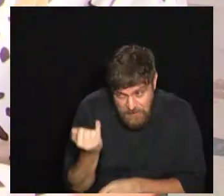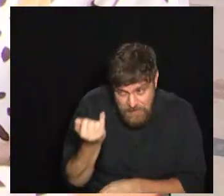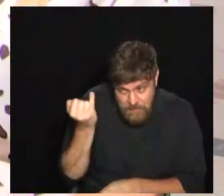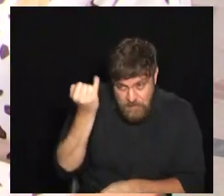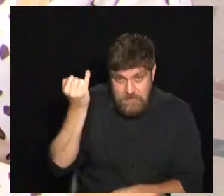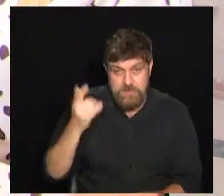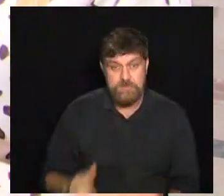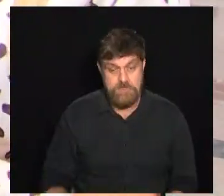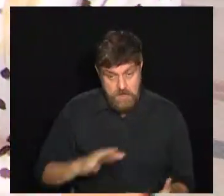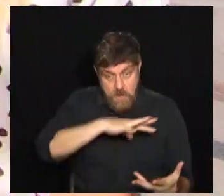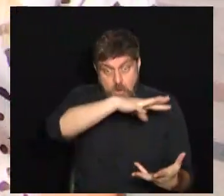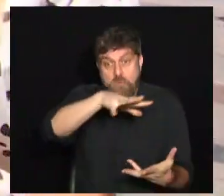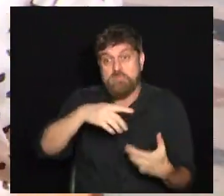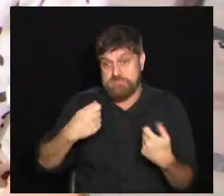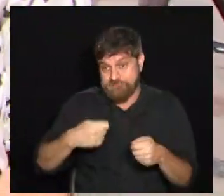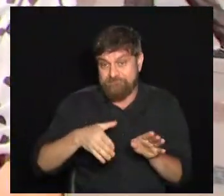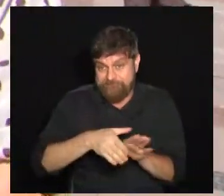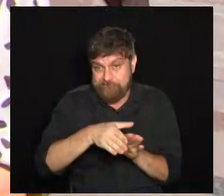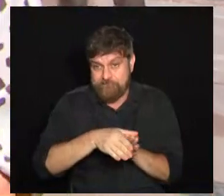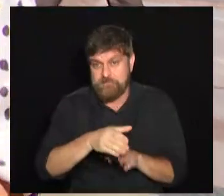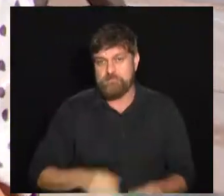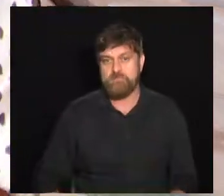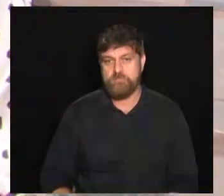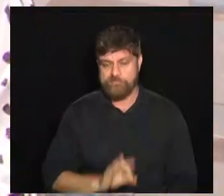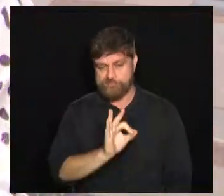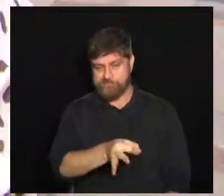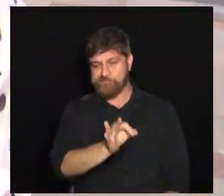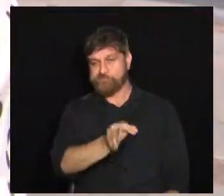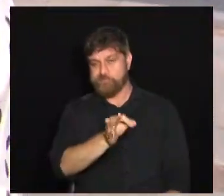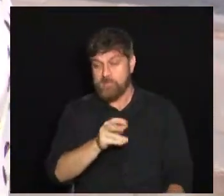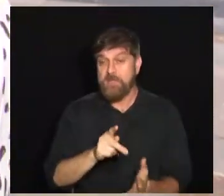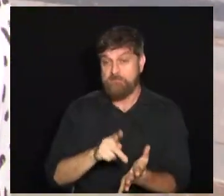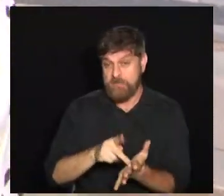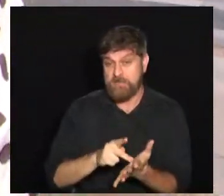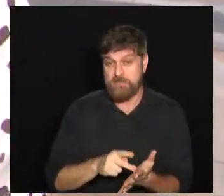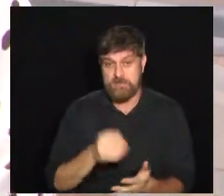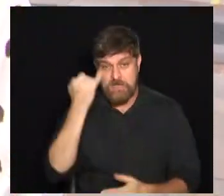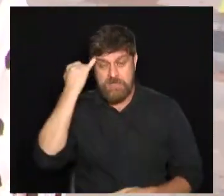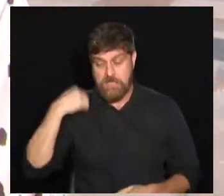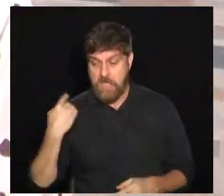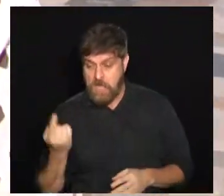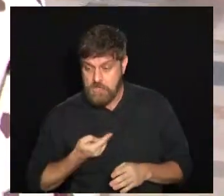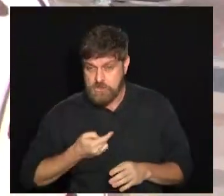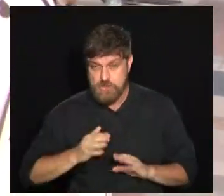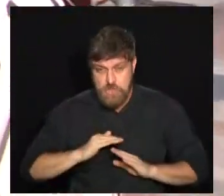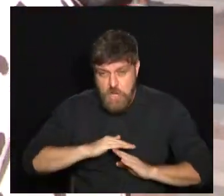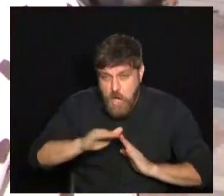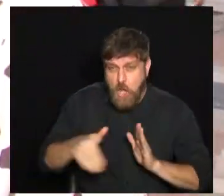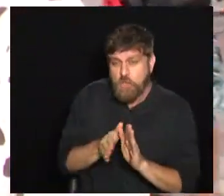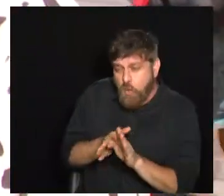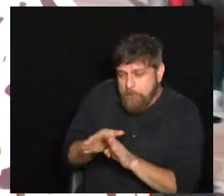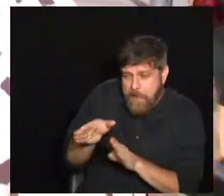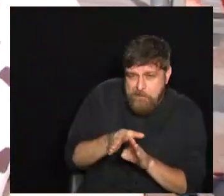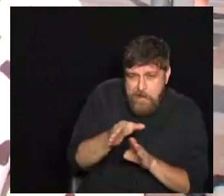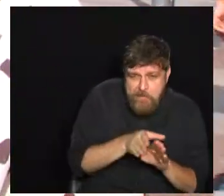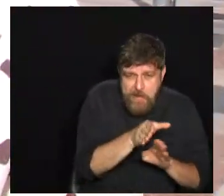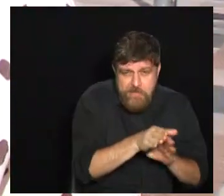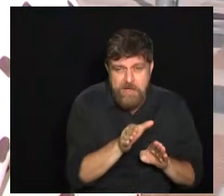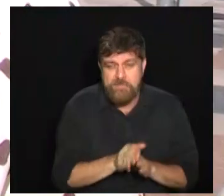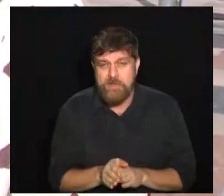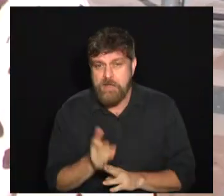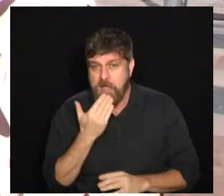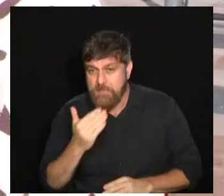vive, o mundo vive, né? Exatamente. A ideia é que a gente possa aí orientar todos para que